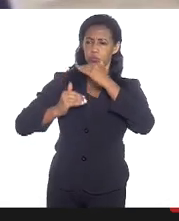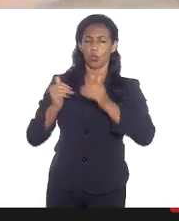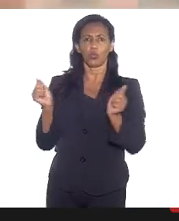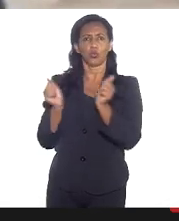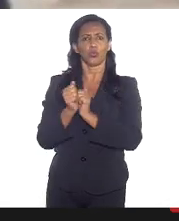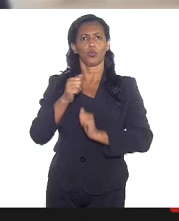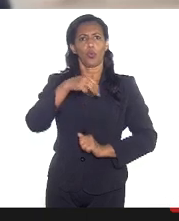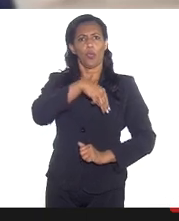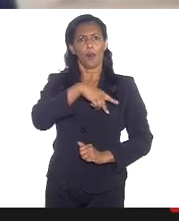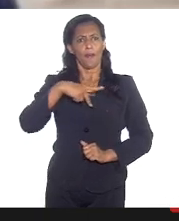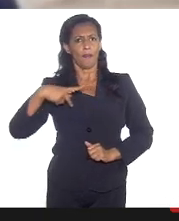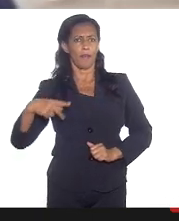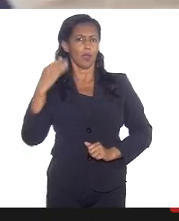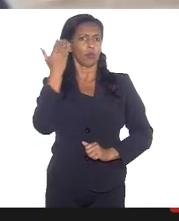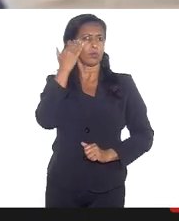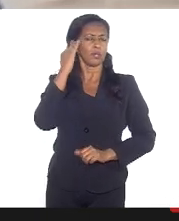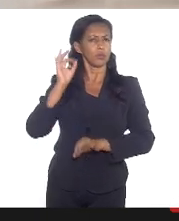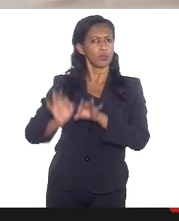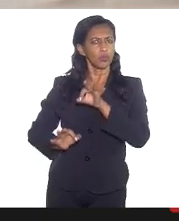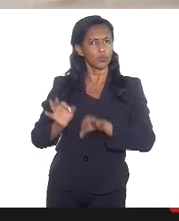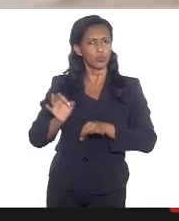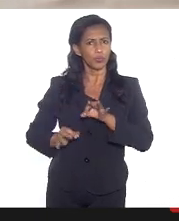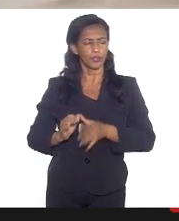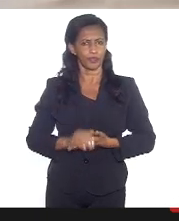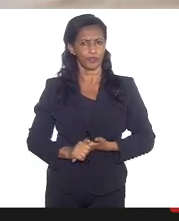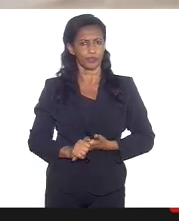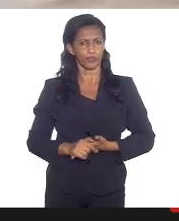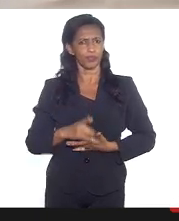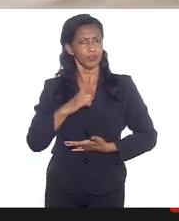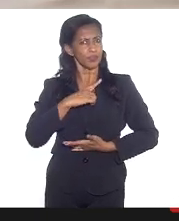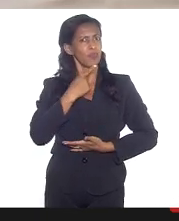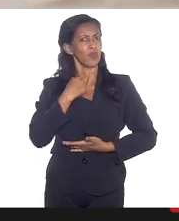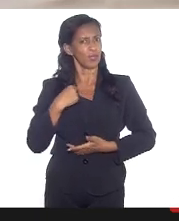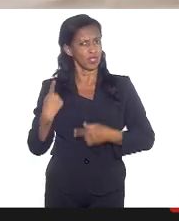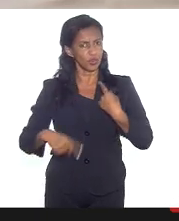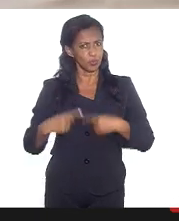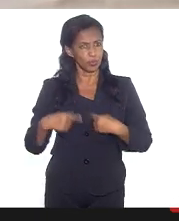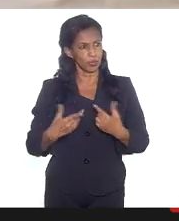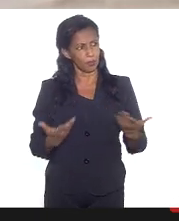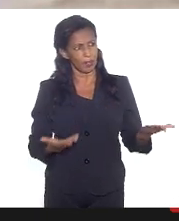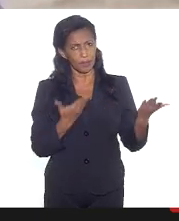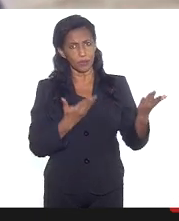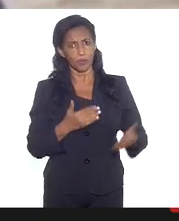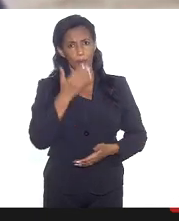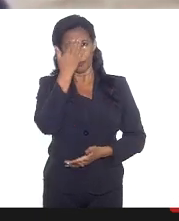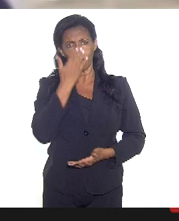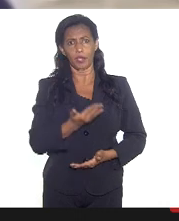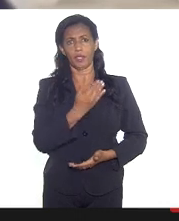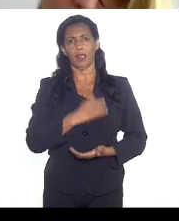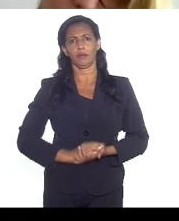Público um entendimento jurídico, né? Há vontade política para isso? Obrigada, deputado.